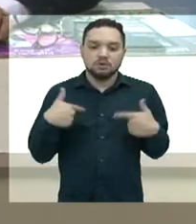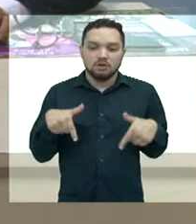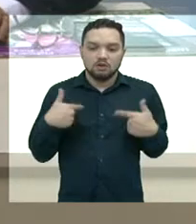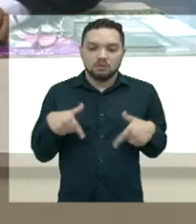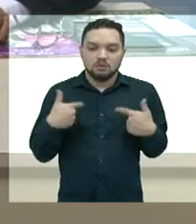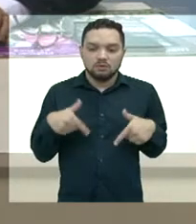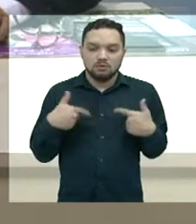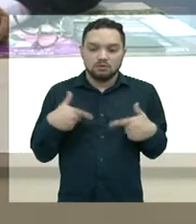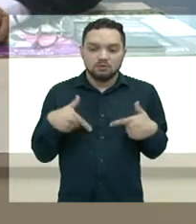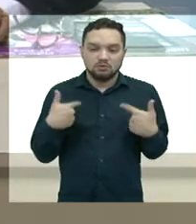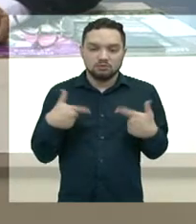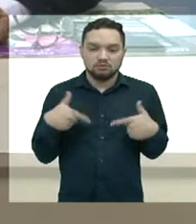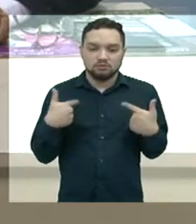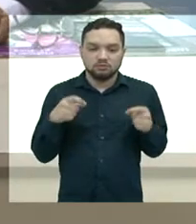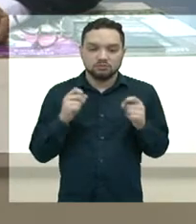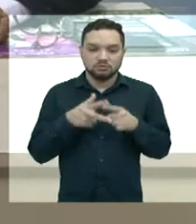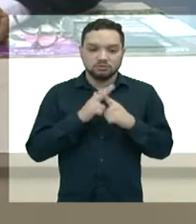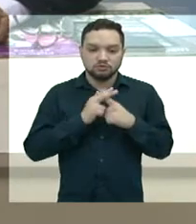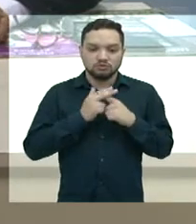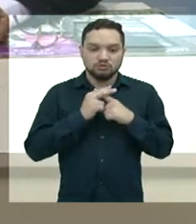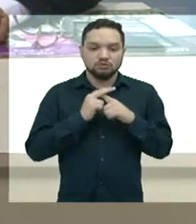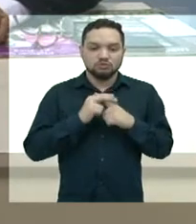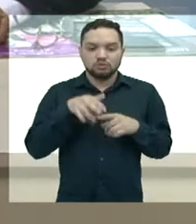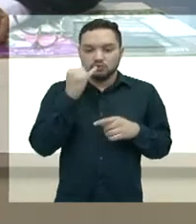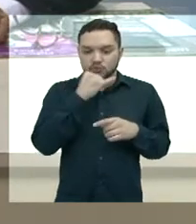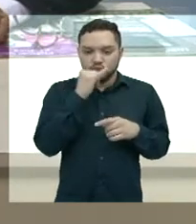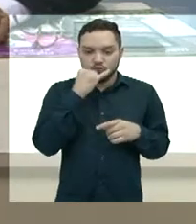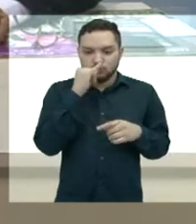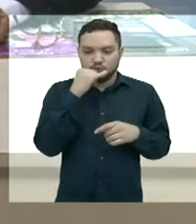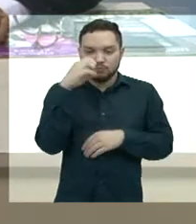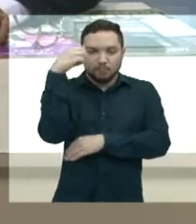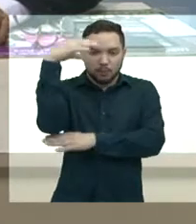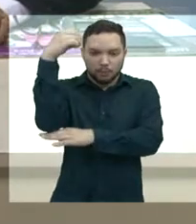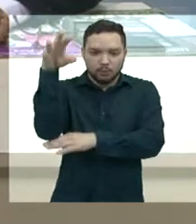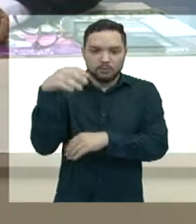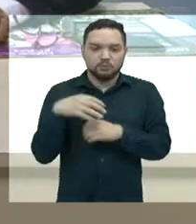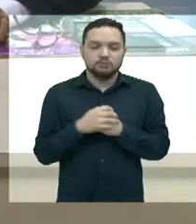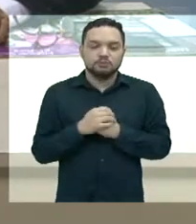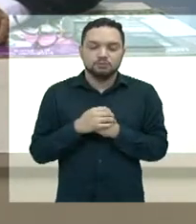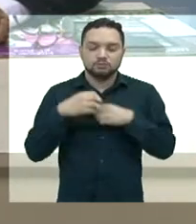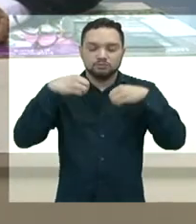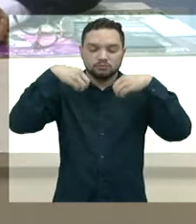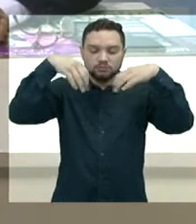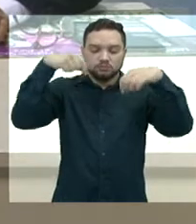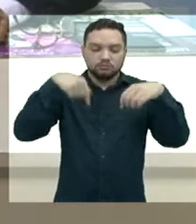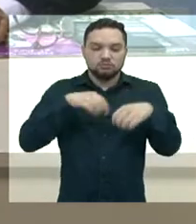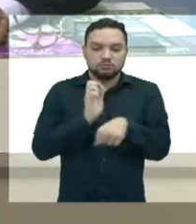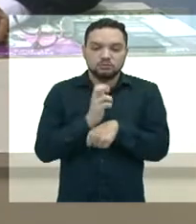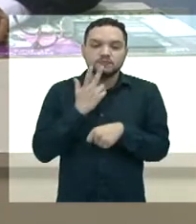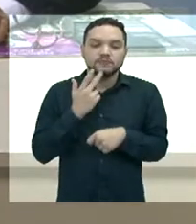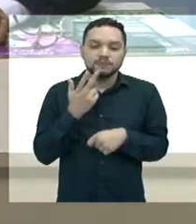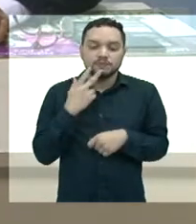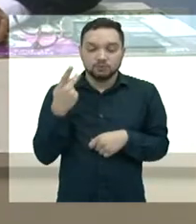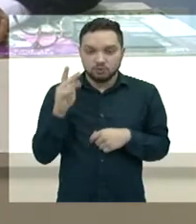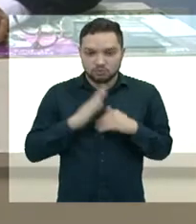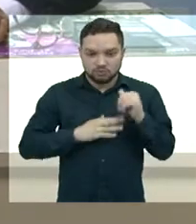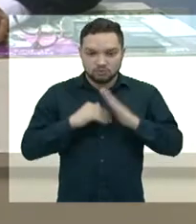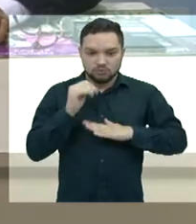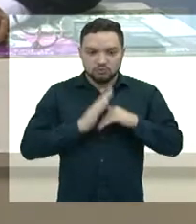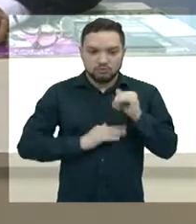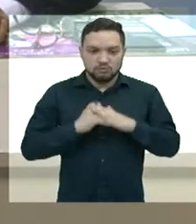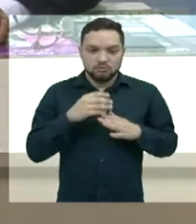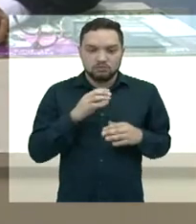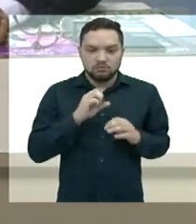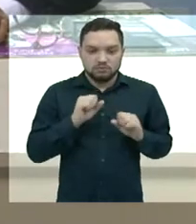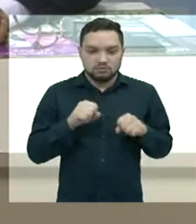da distribuição elétrica aqui no estado do Ceará. É a sua profissão, a sua vida